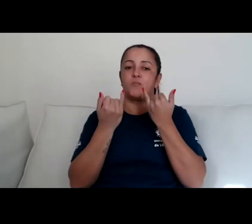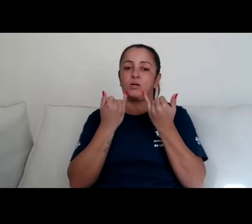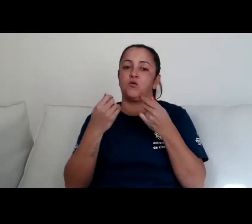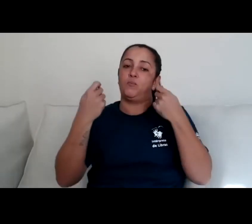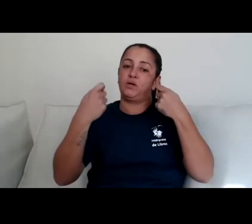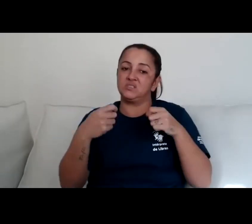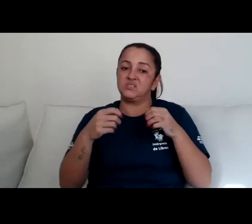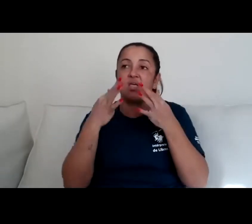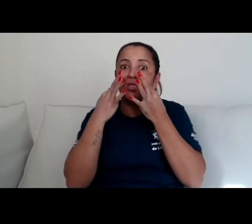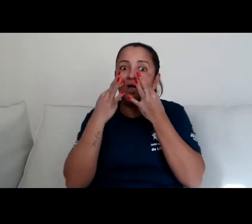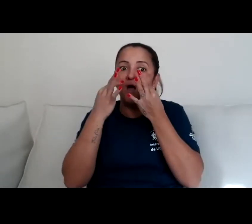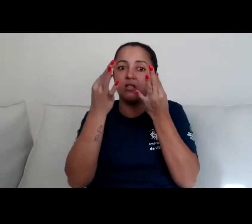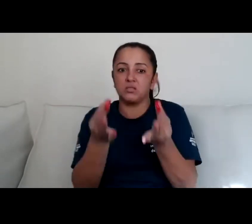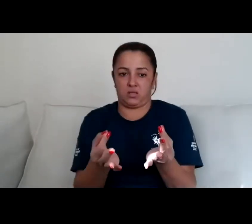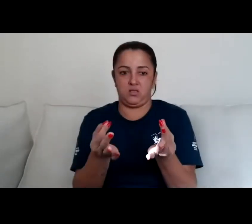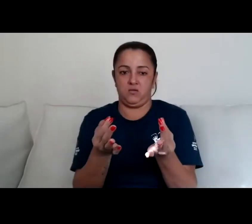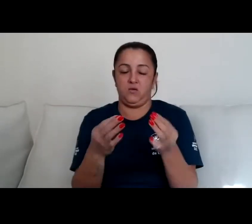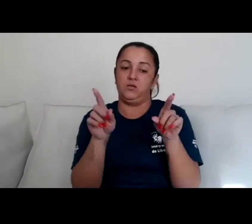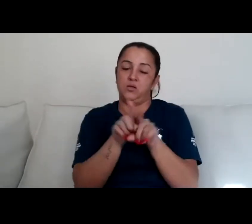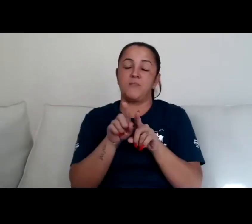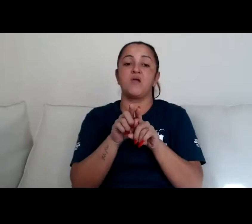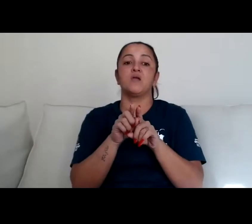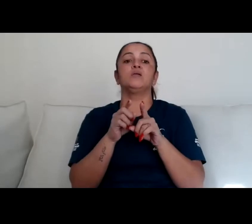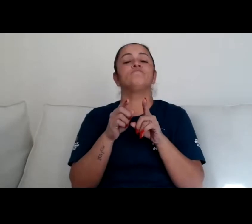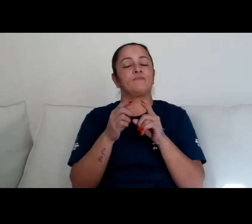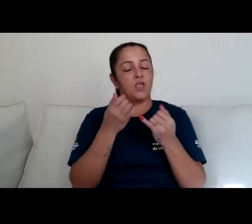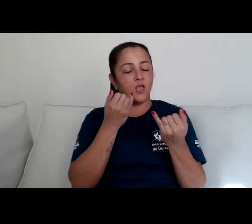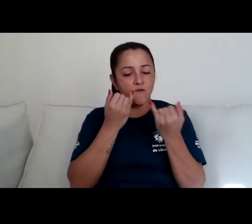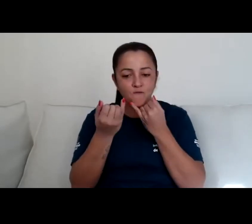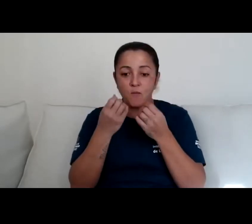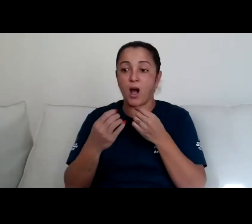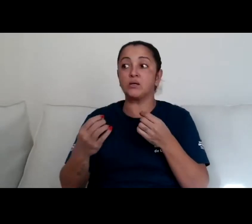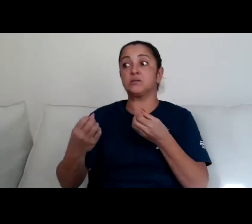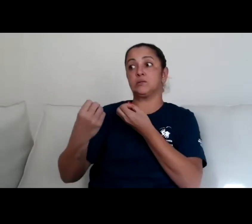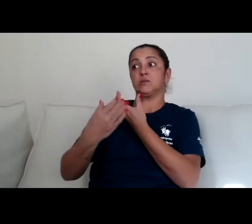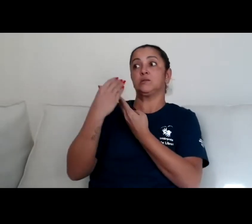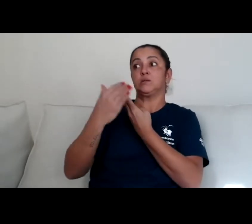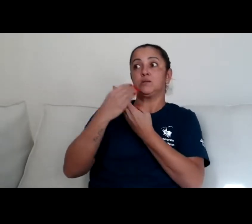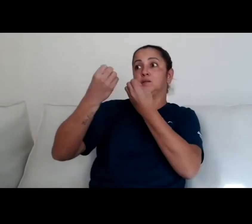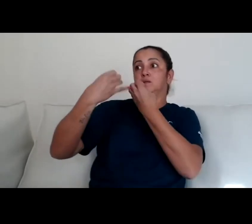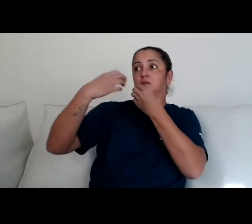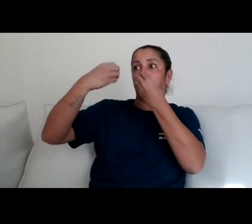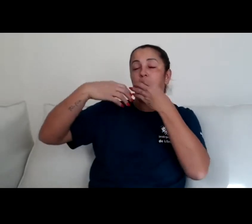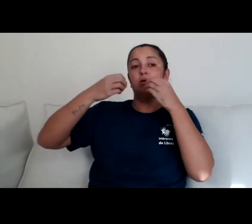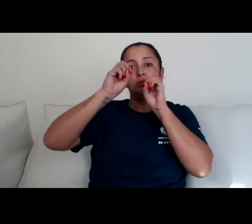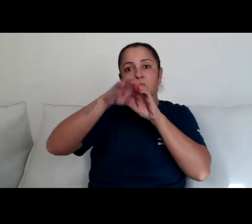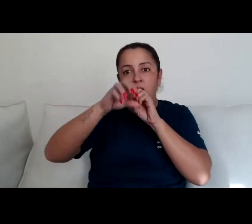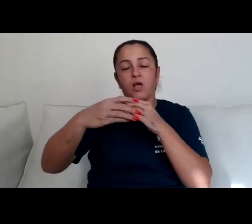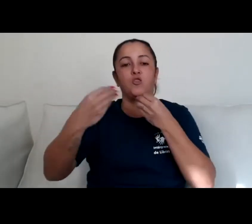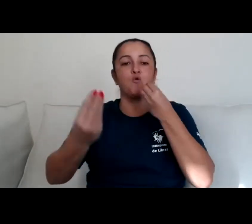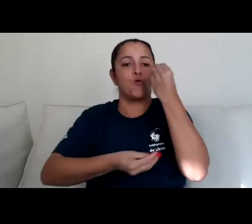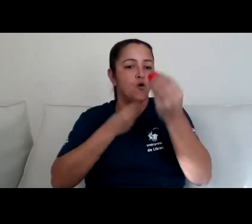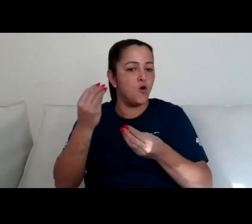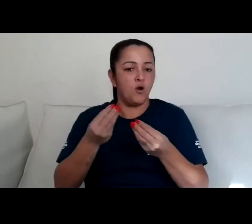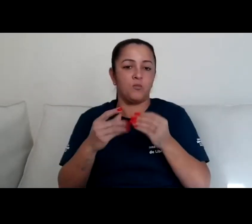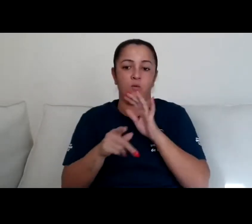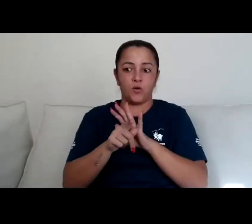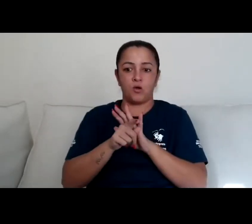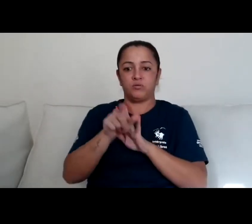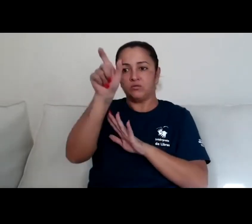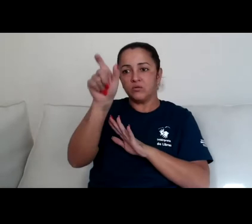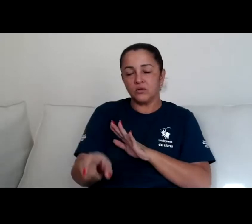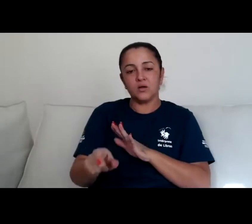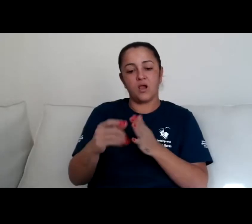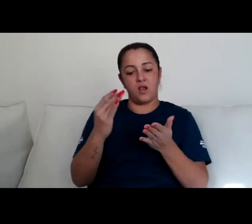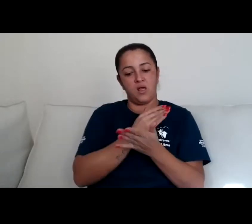atento e informado a respeito das ideologias e estereótipos vinculados nesses livros,